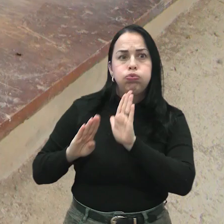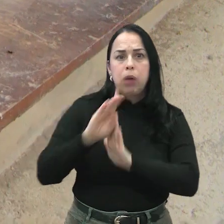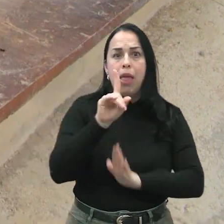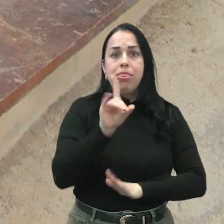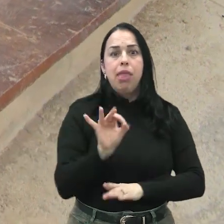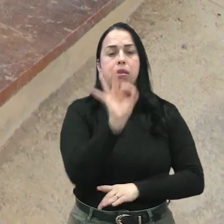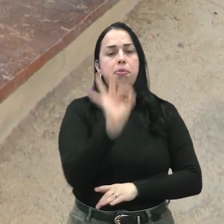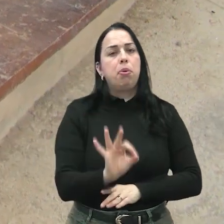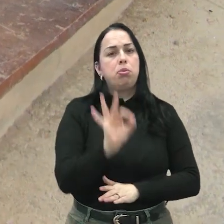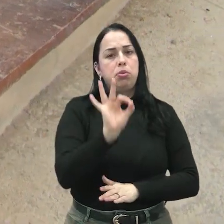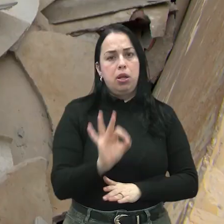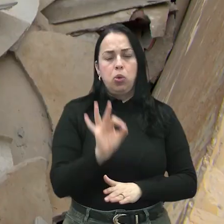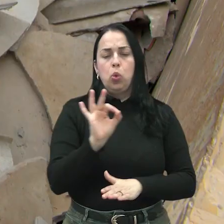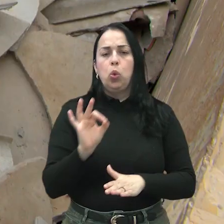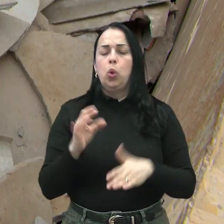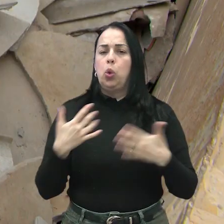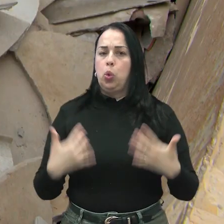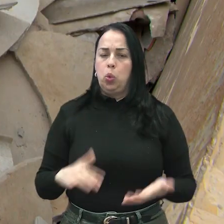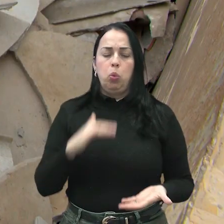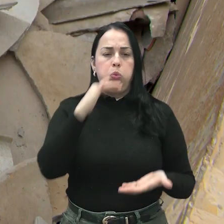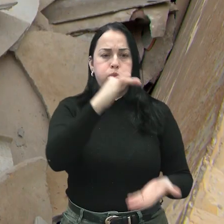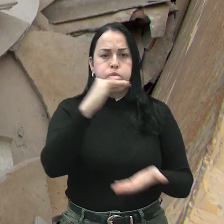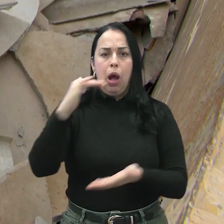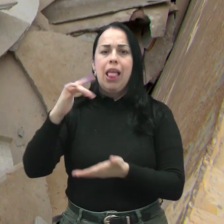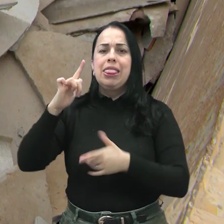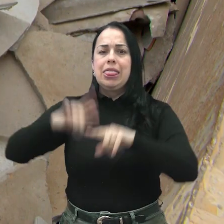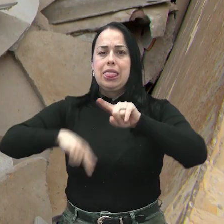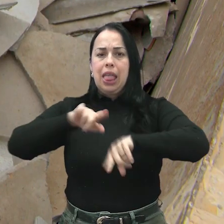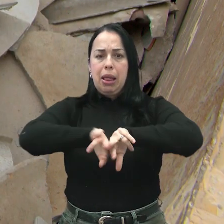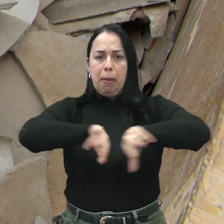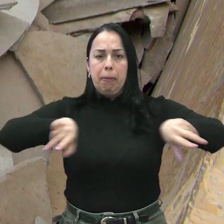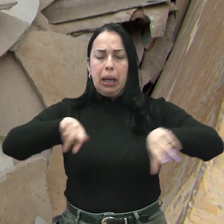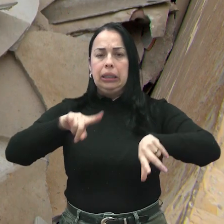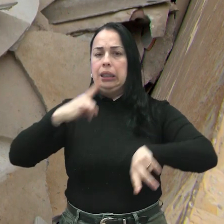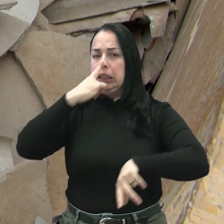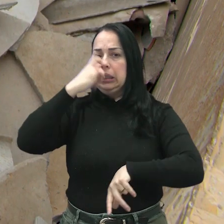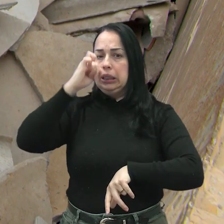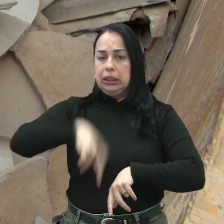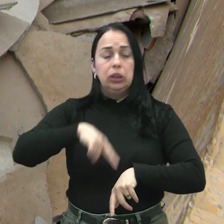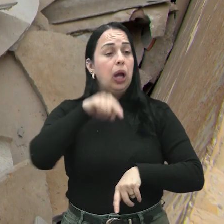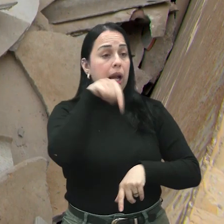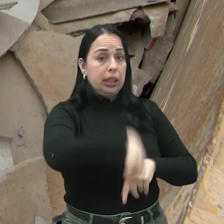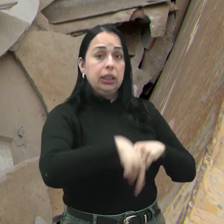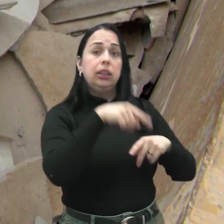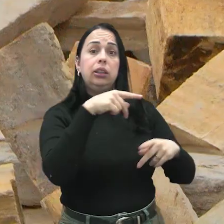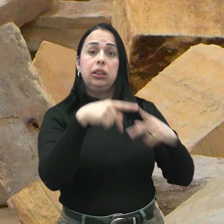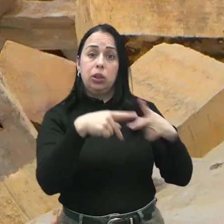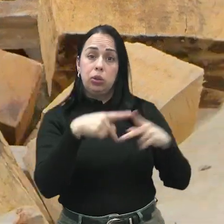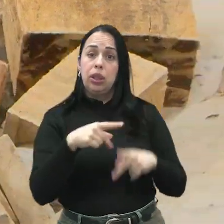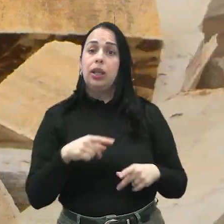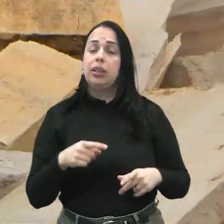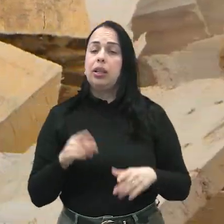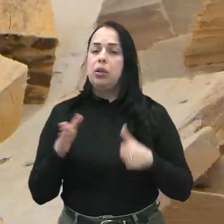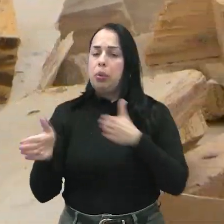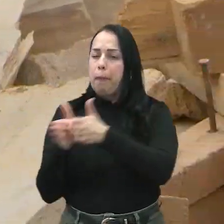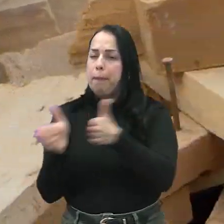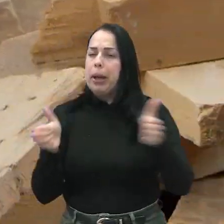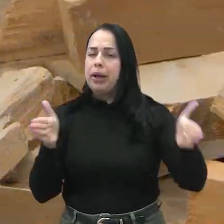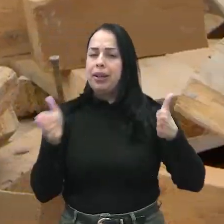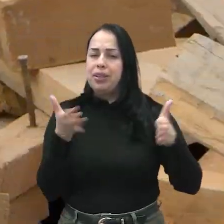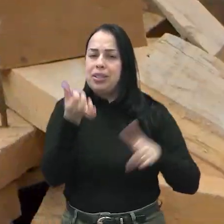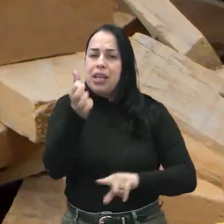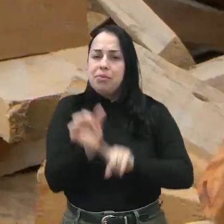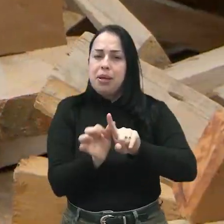de 10% nos volumes de resíduos recebidos nos 15 PEVs de São José no primeiro semestre